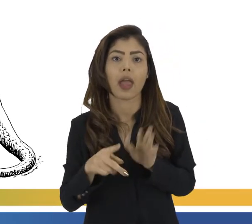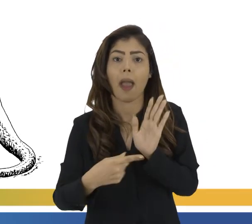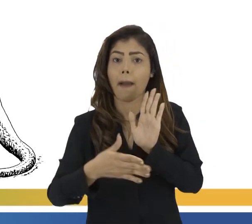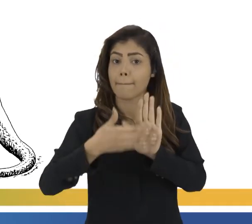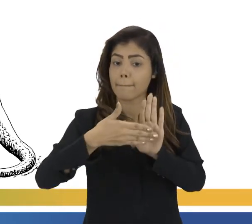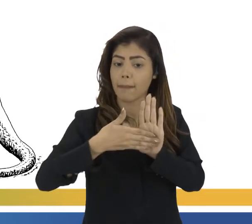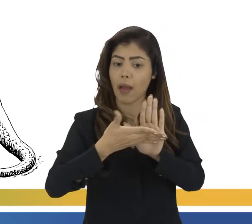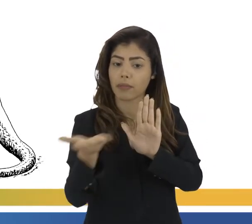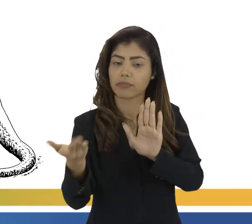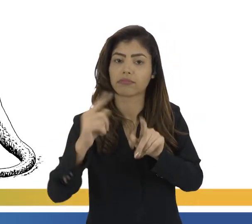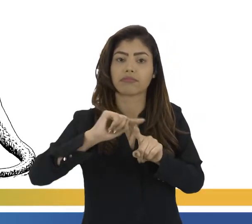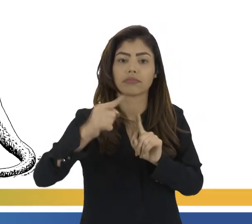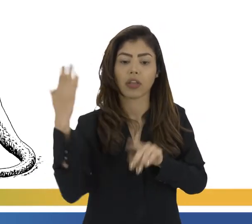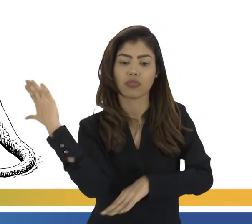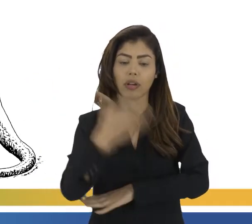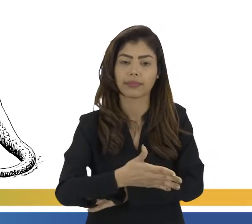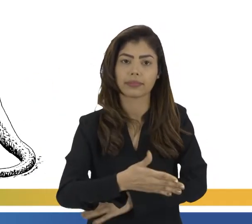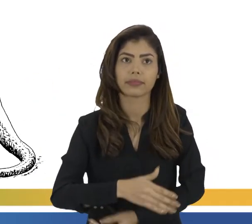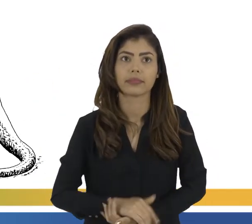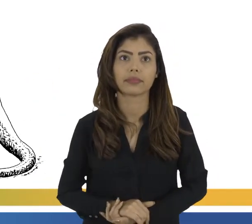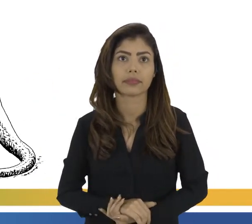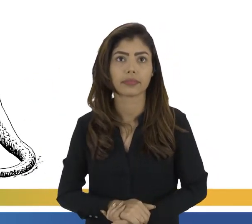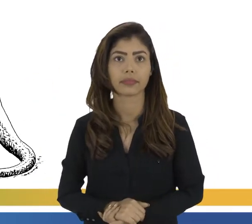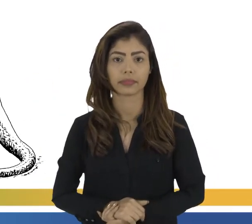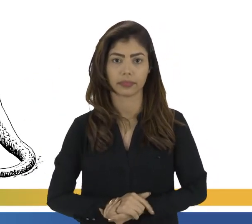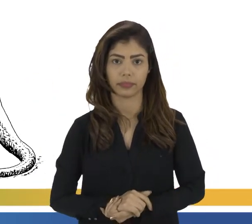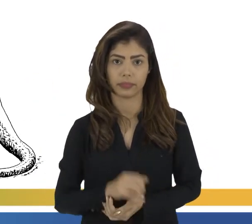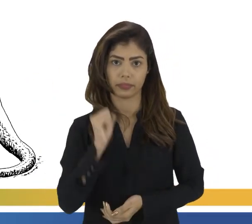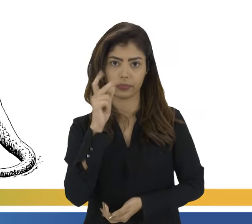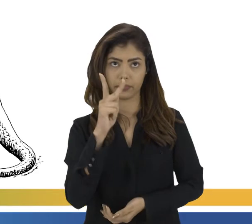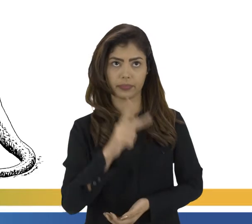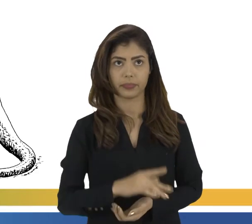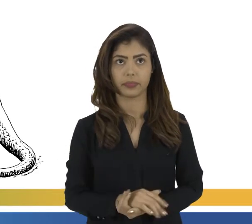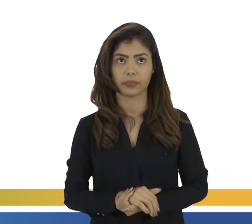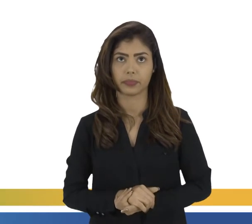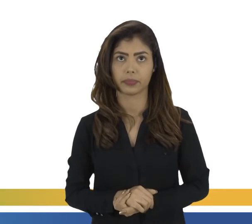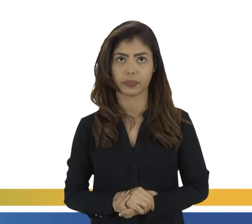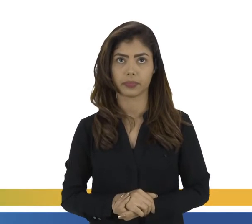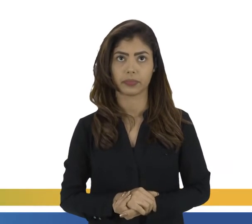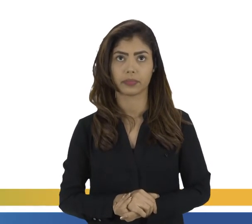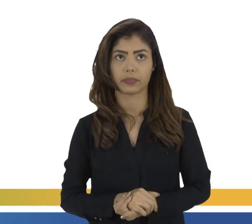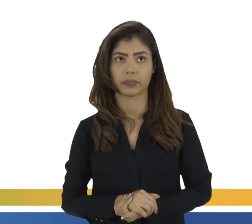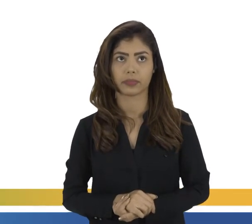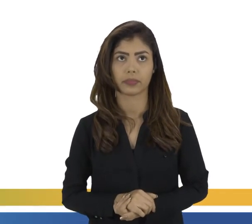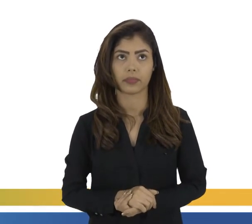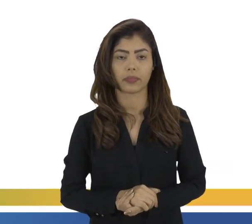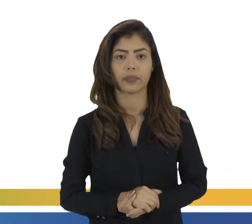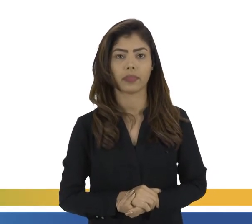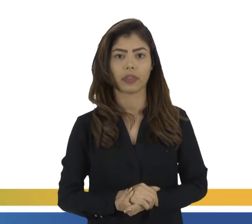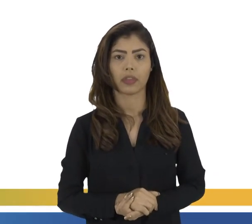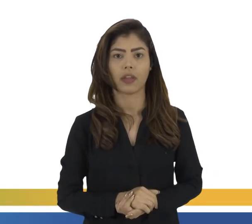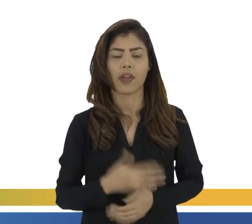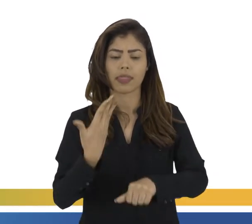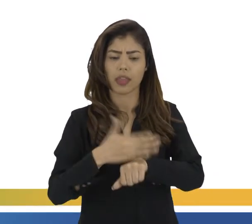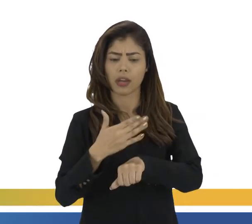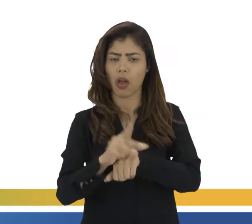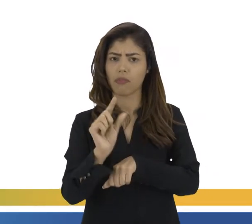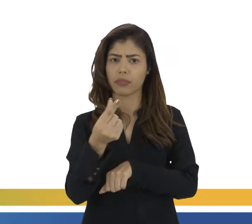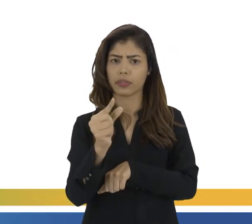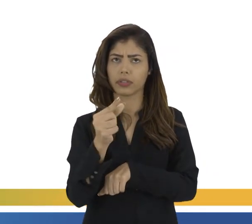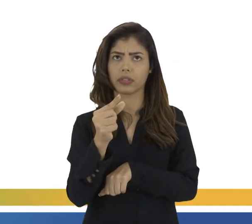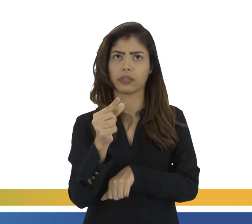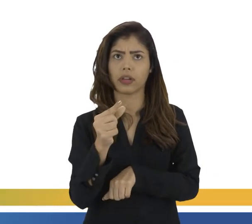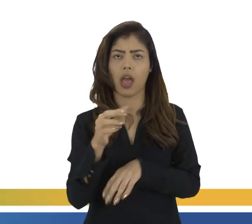embrionário direto. Ok? Vamos lá. A gente vai exercitar um